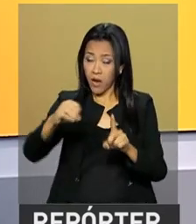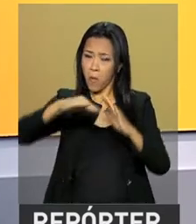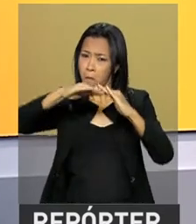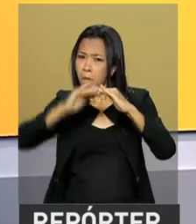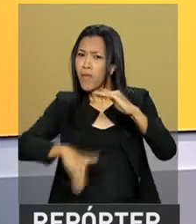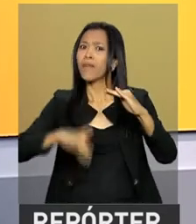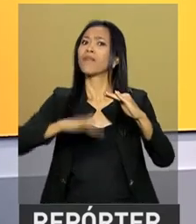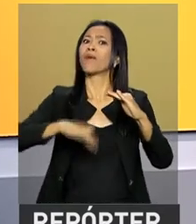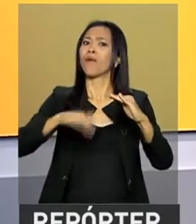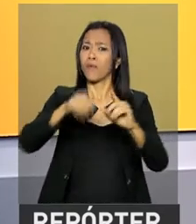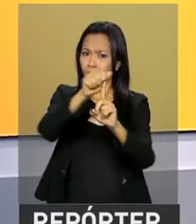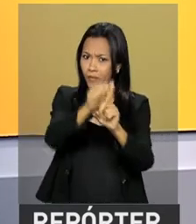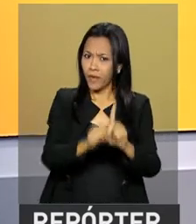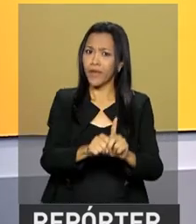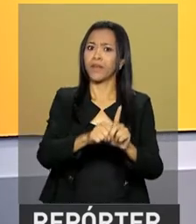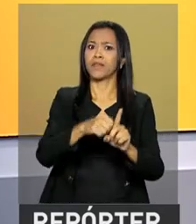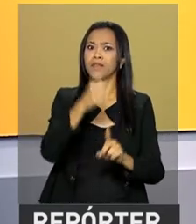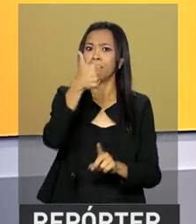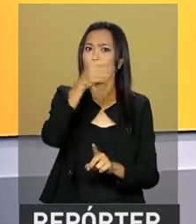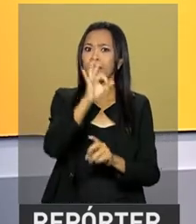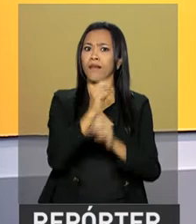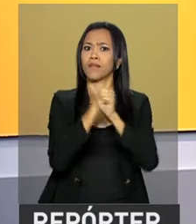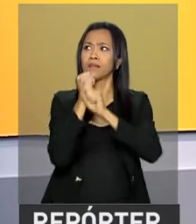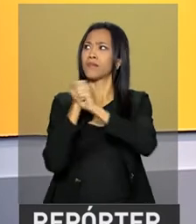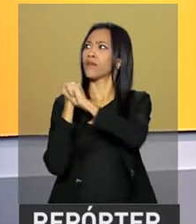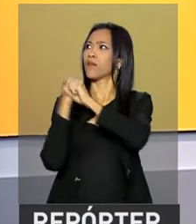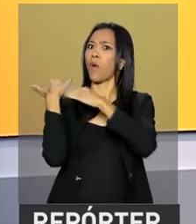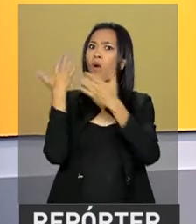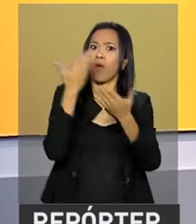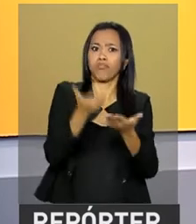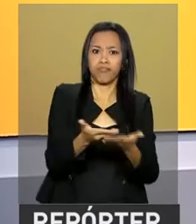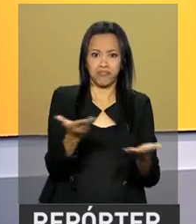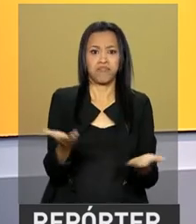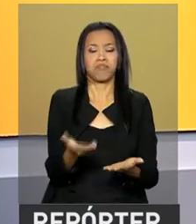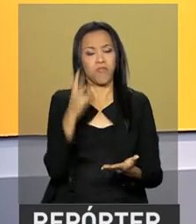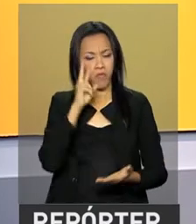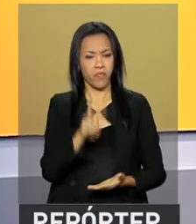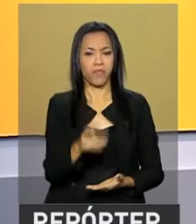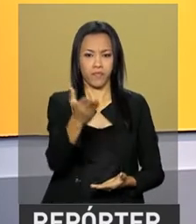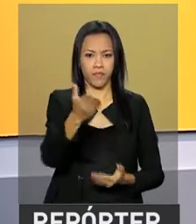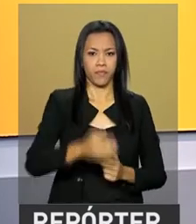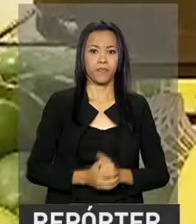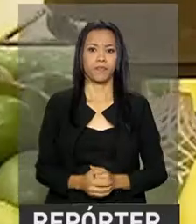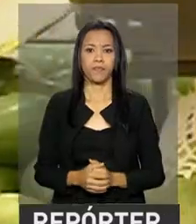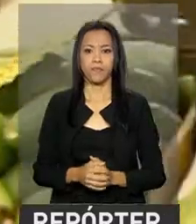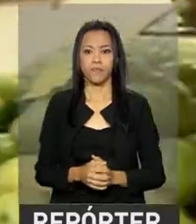patamar para o mês em 10 anos. Vamos ver na reportagem de José Luiz Filho.